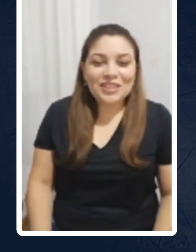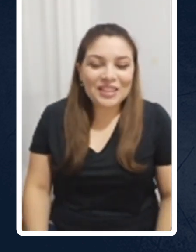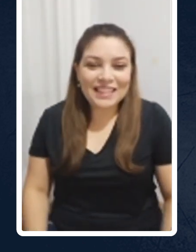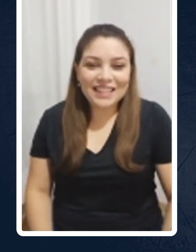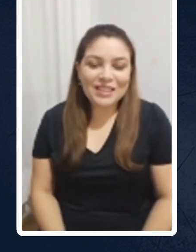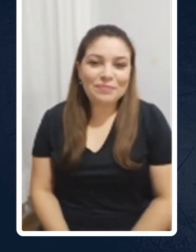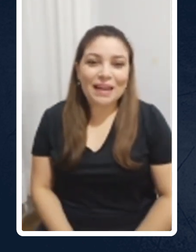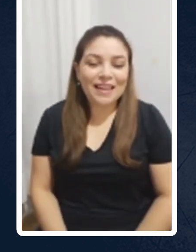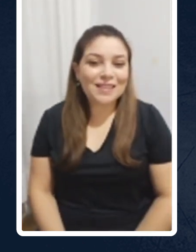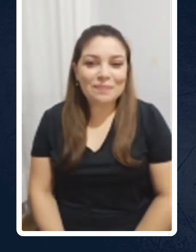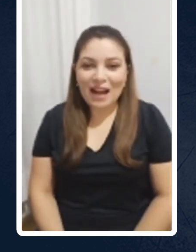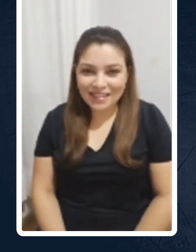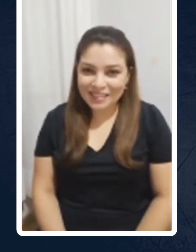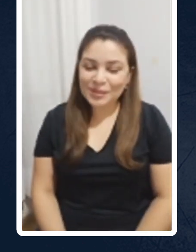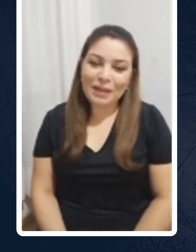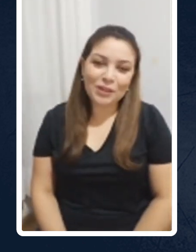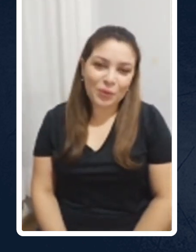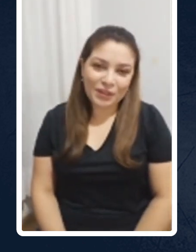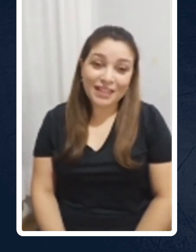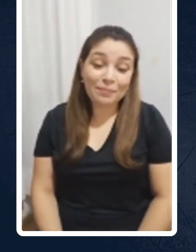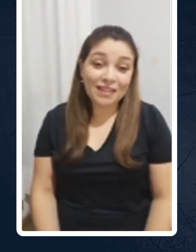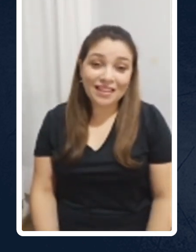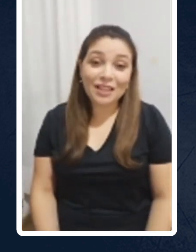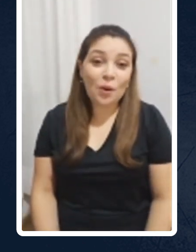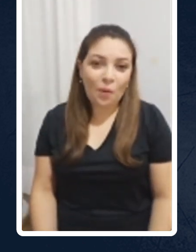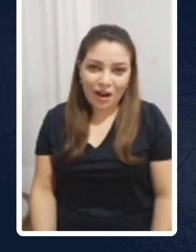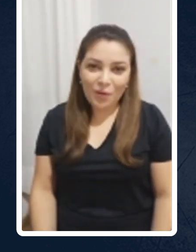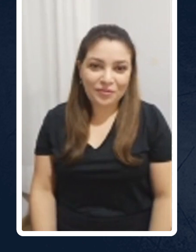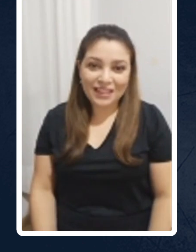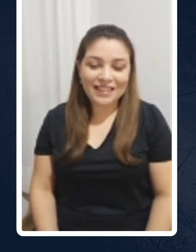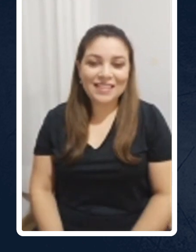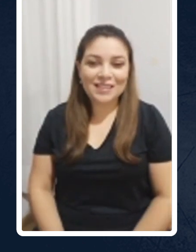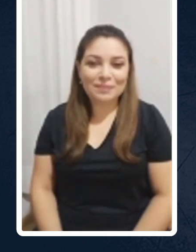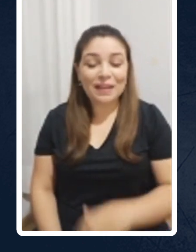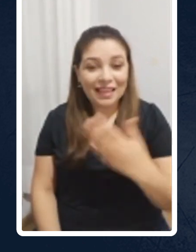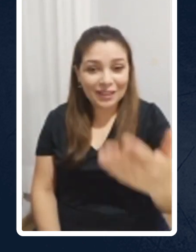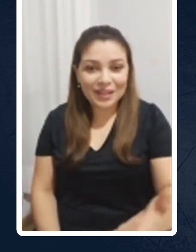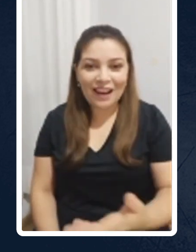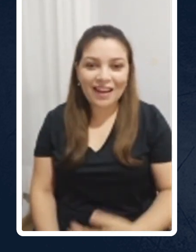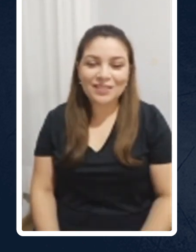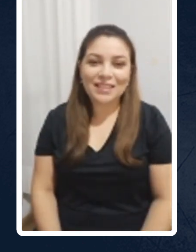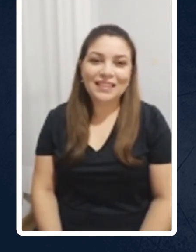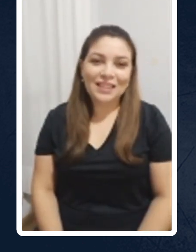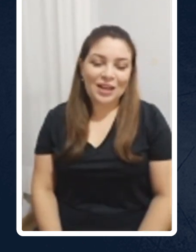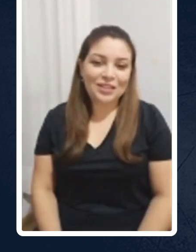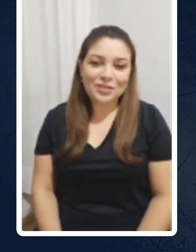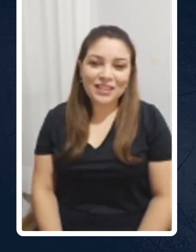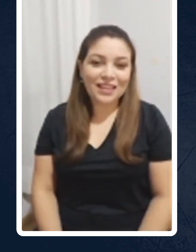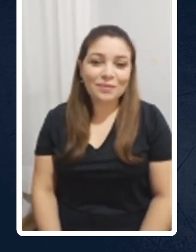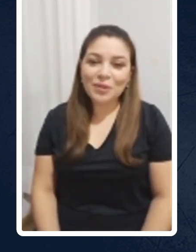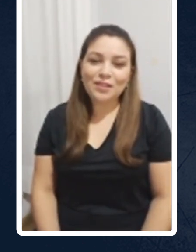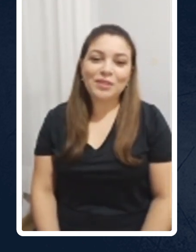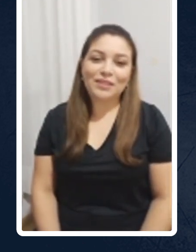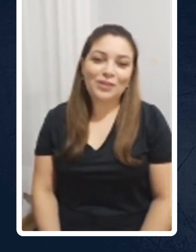Ai, gente, que palestra mais inspiradora, que prazer, que honra ouvir aí esse pequeno relato, né?